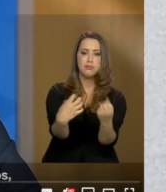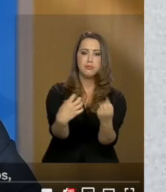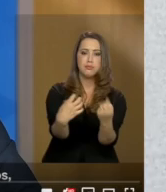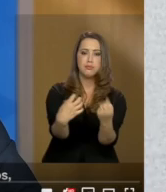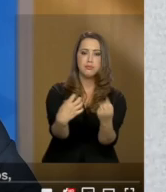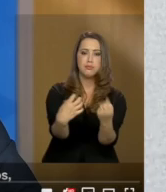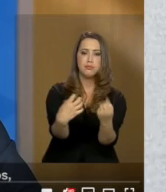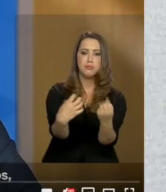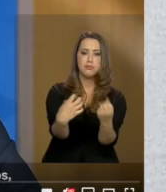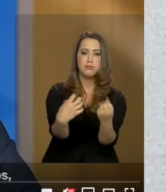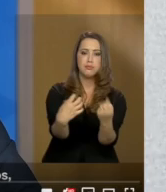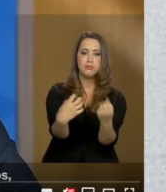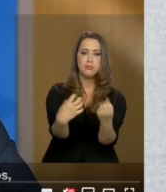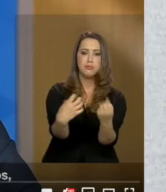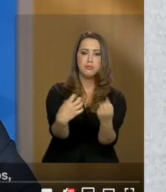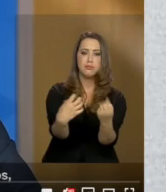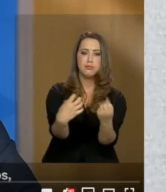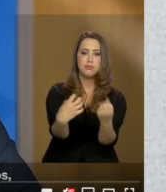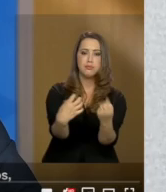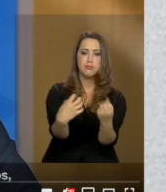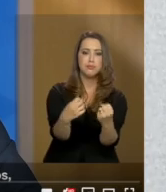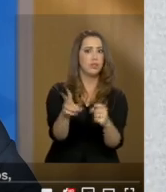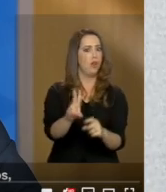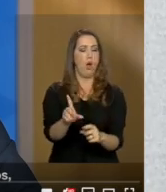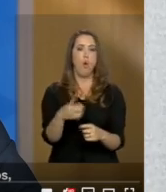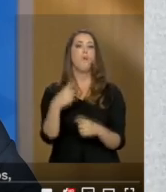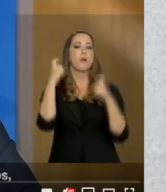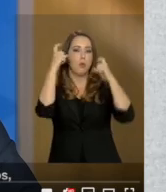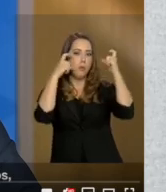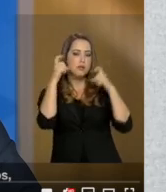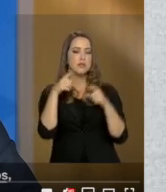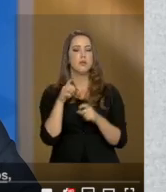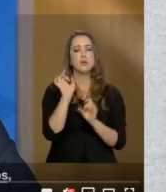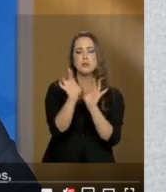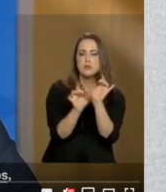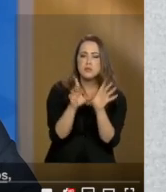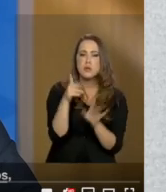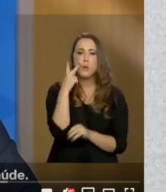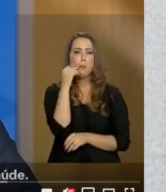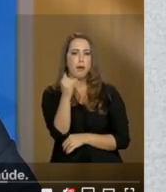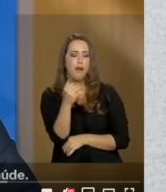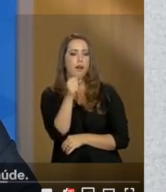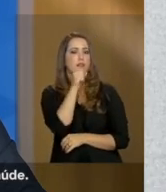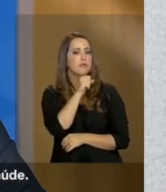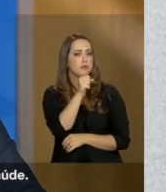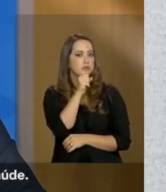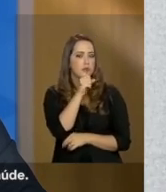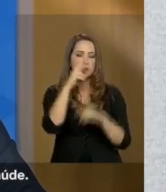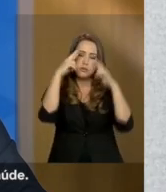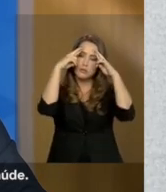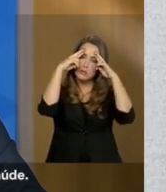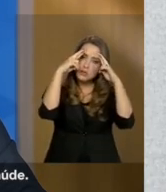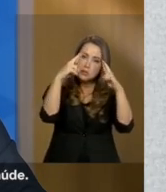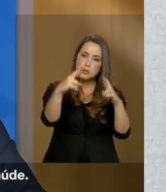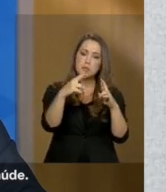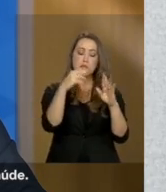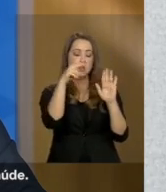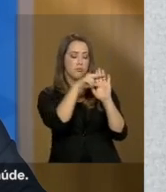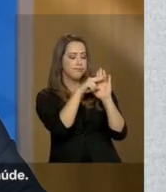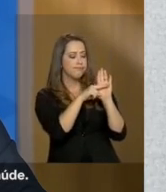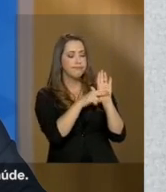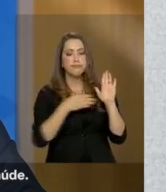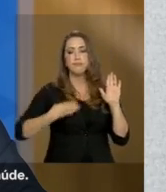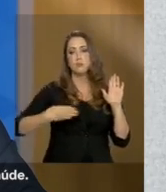vírus, tu me escuta, vírus, tu me escuta. Nossos queridos pais e avós, respeitando as orientações